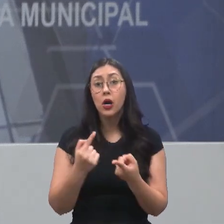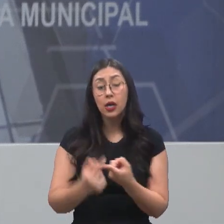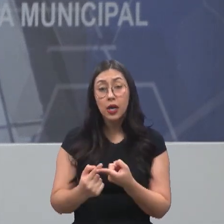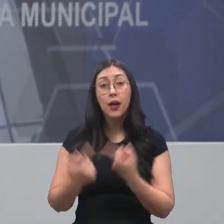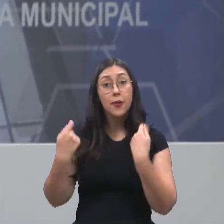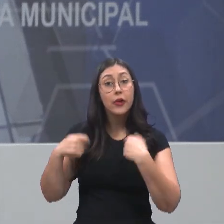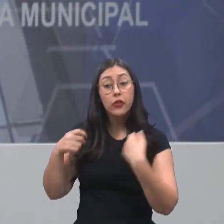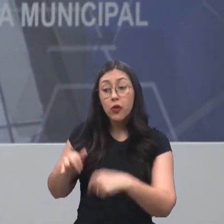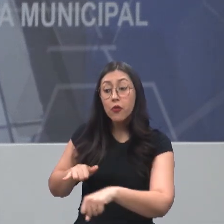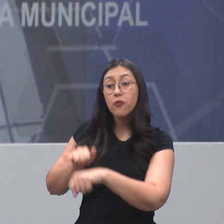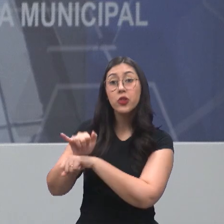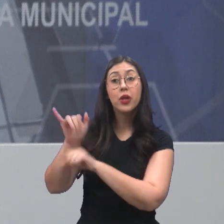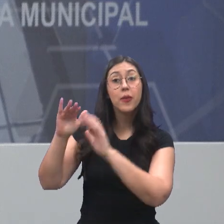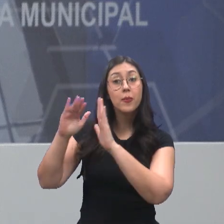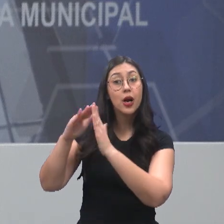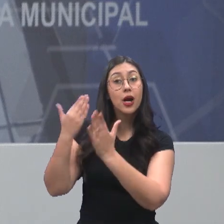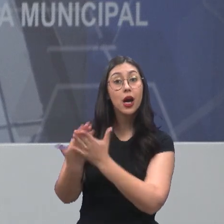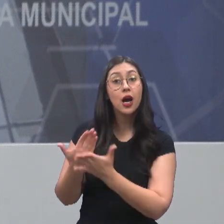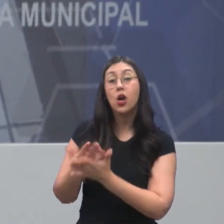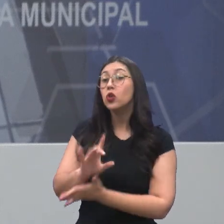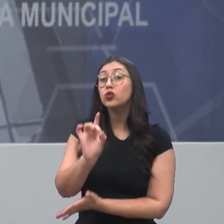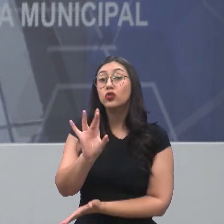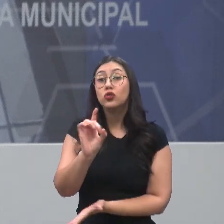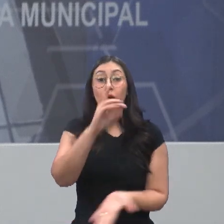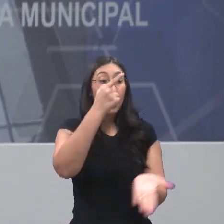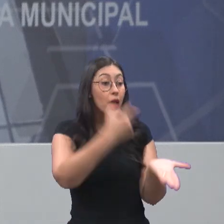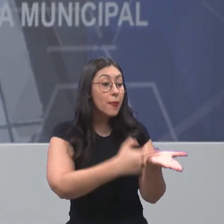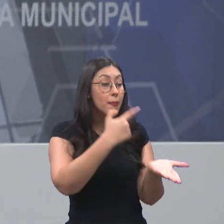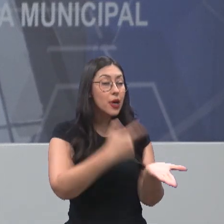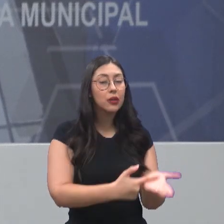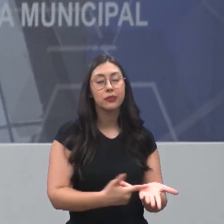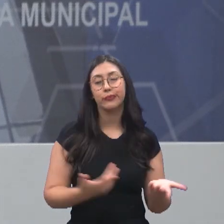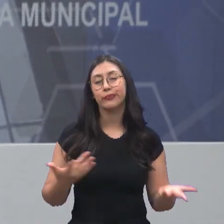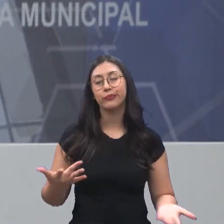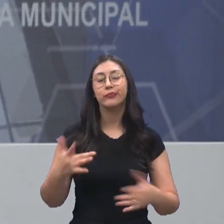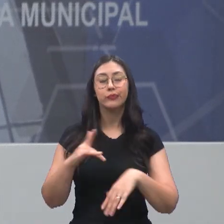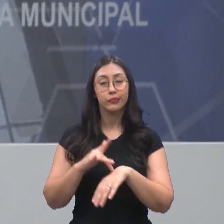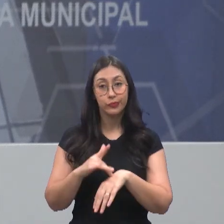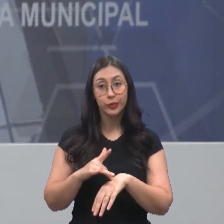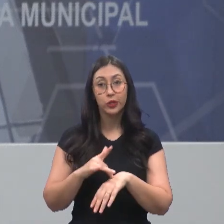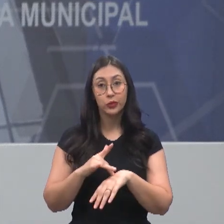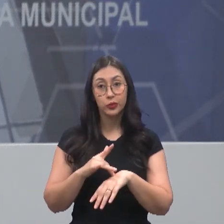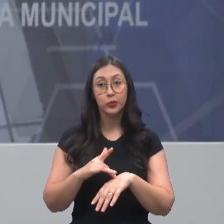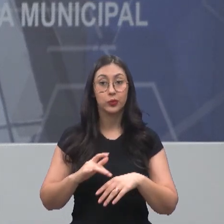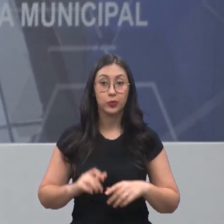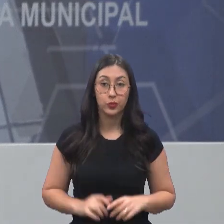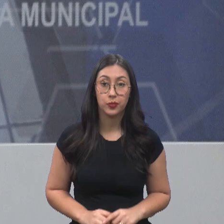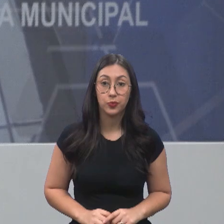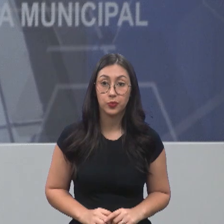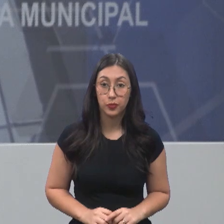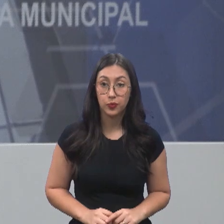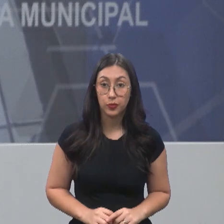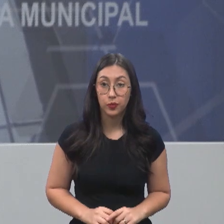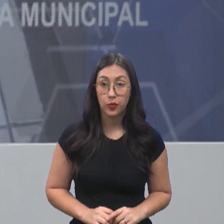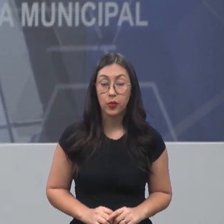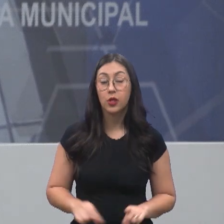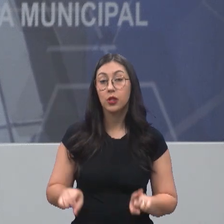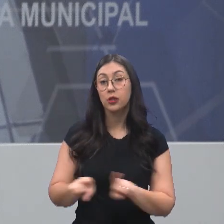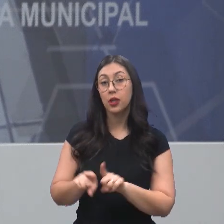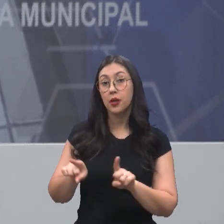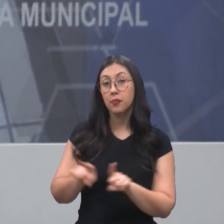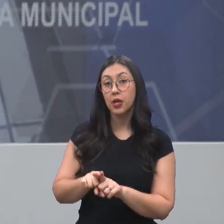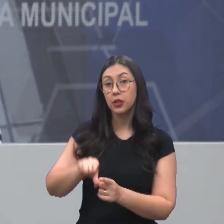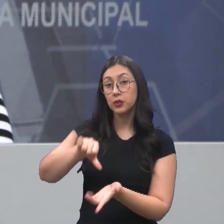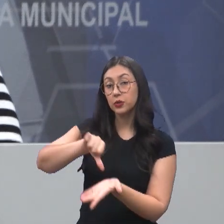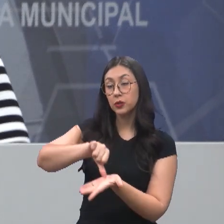para agendar. Isso é um absurdo aqui em São José dos Campos, na UBS do Jardim da